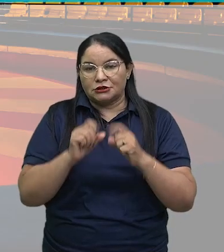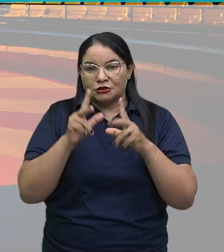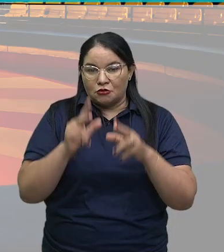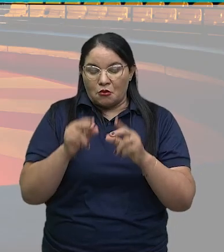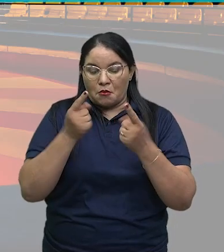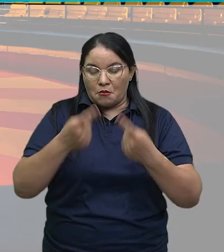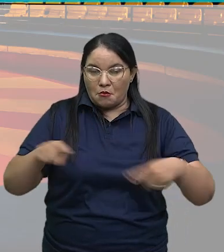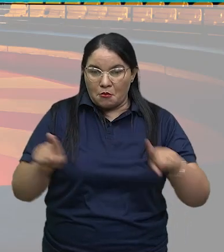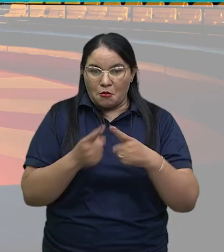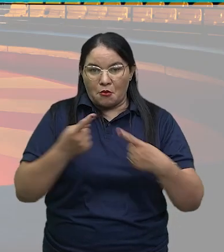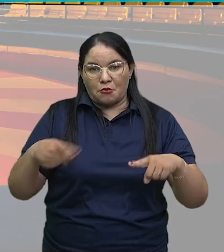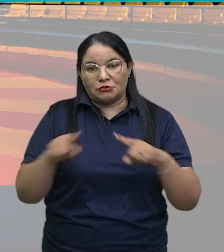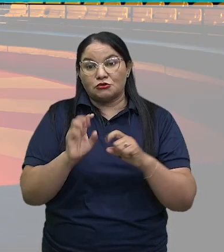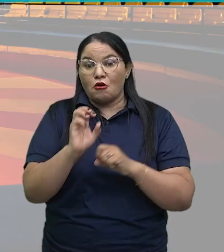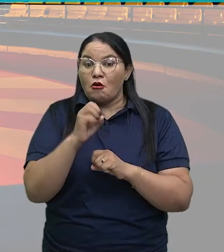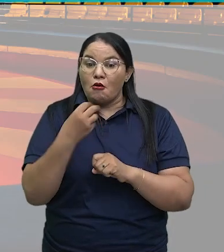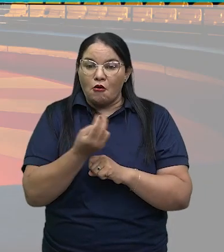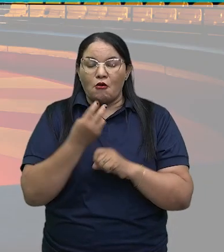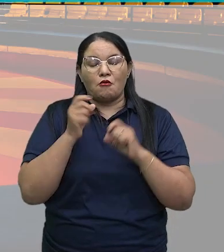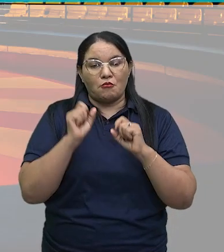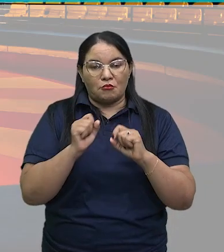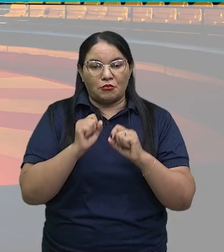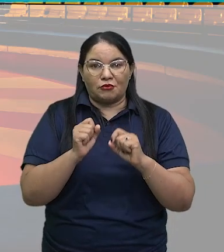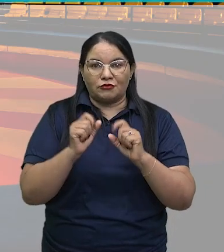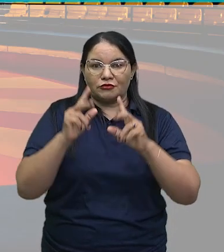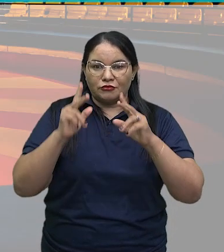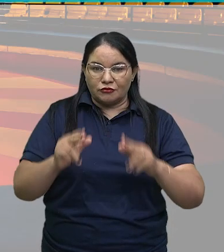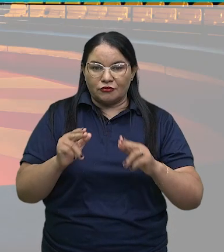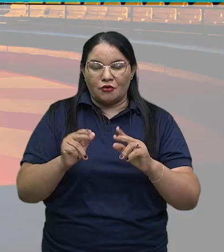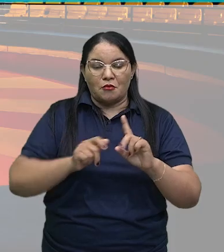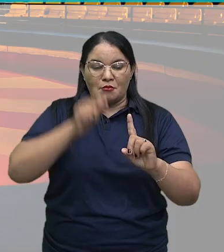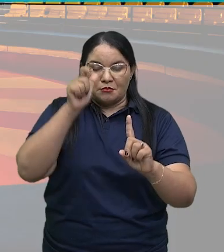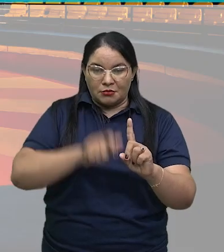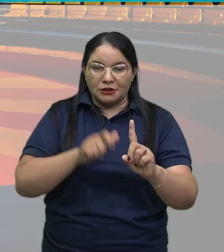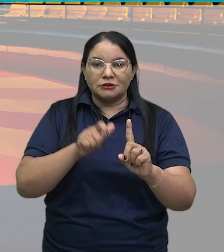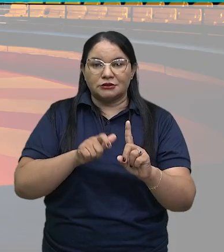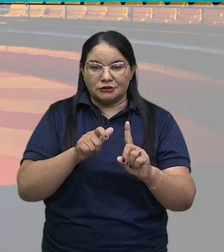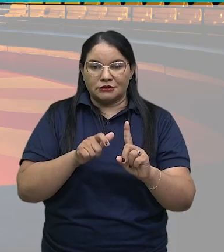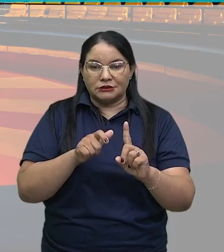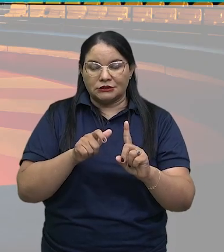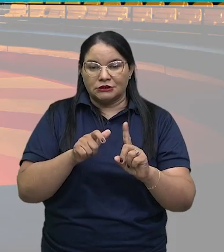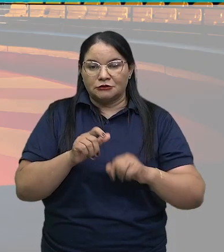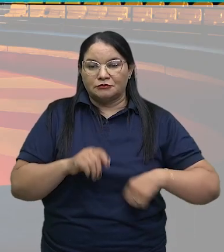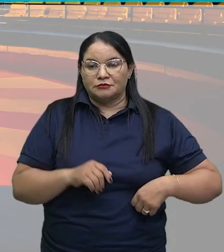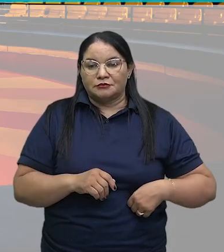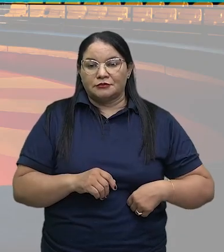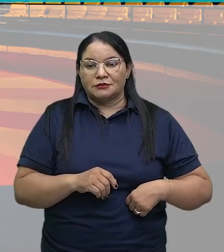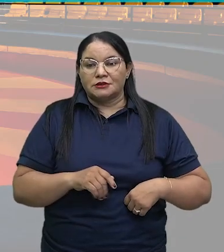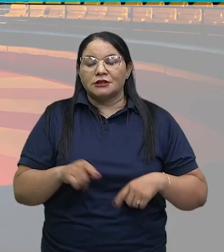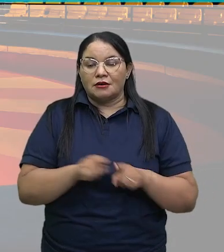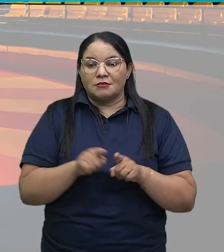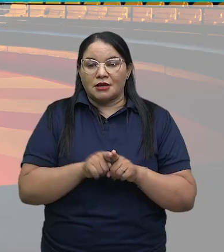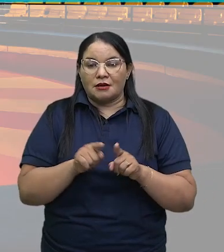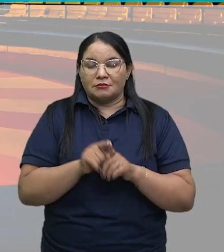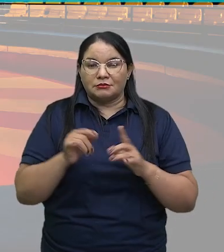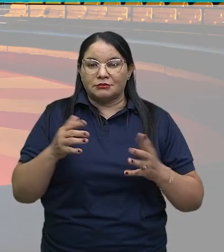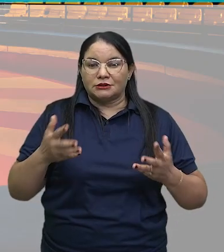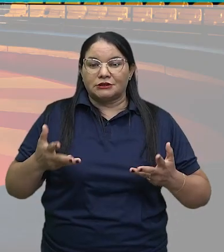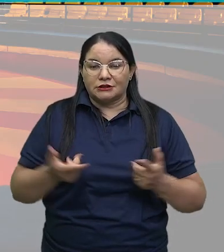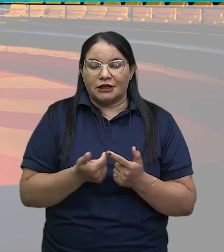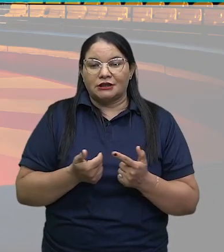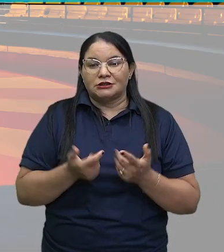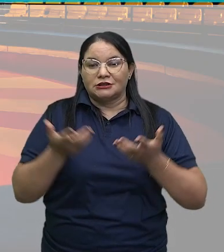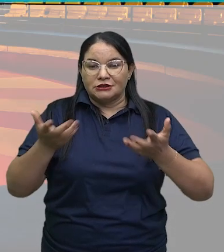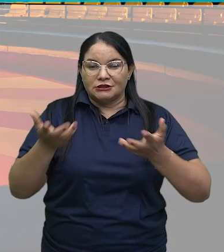um músico de rua ou extravagante como um personagem de cabaré. Sua aparência depende da habilidade